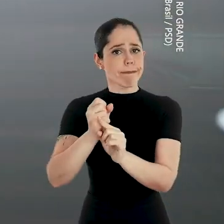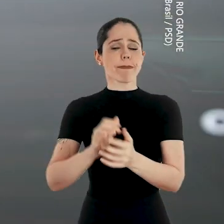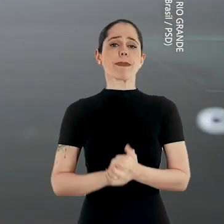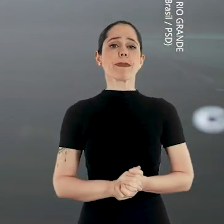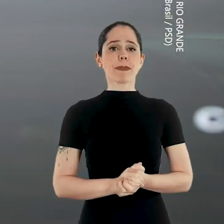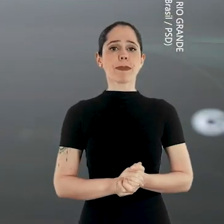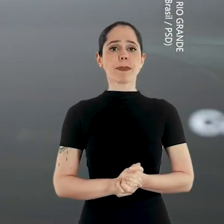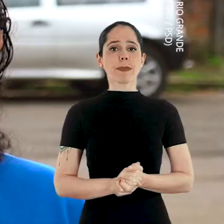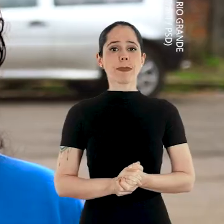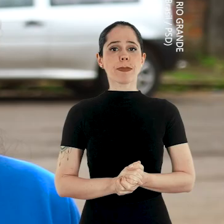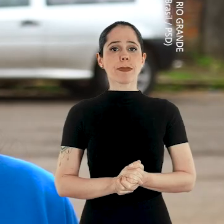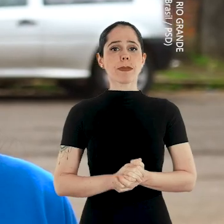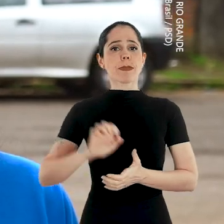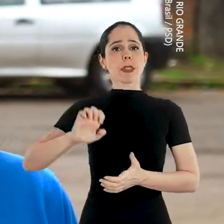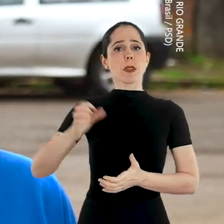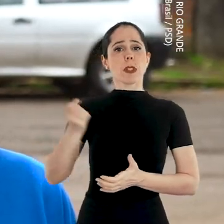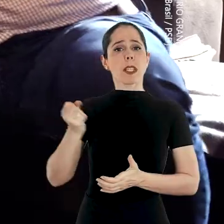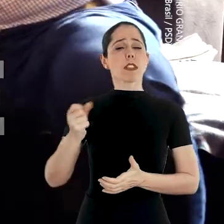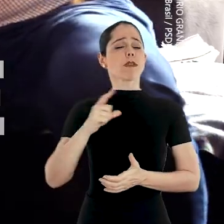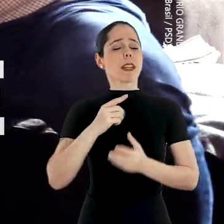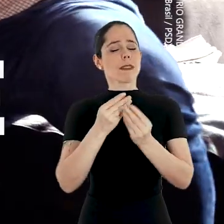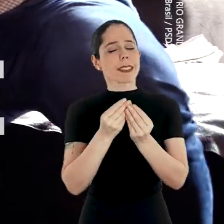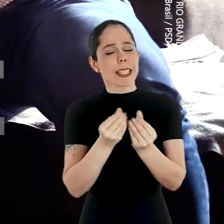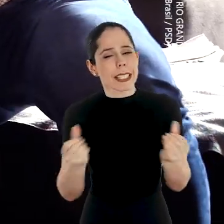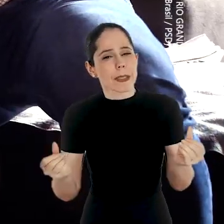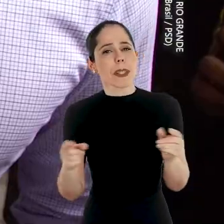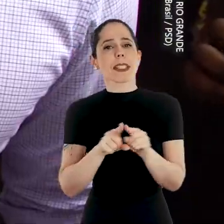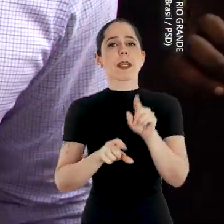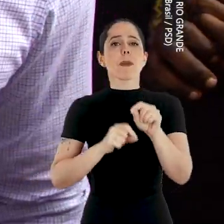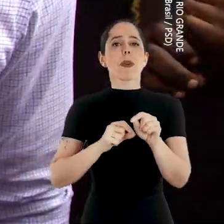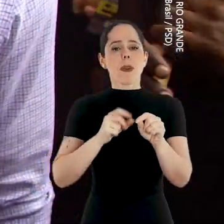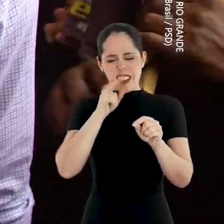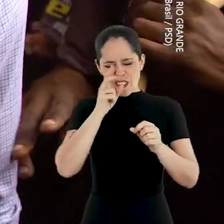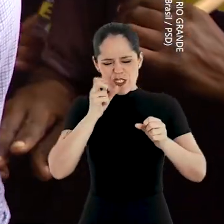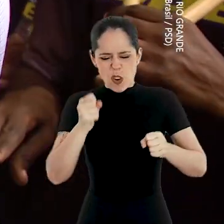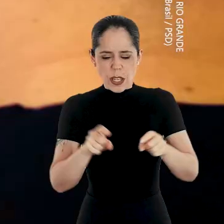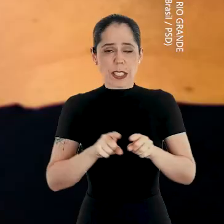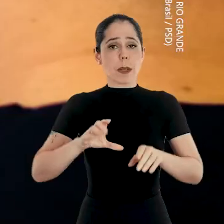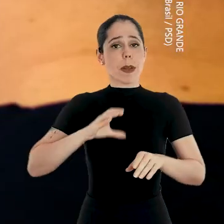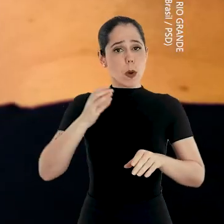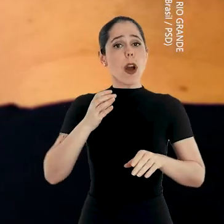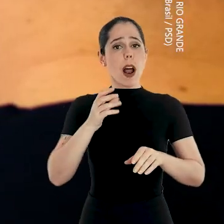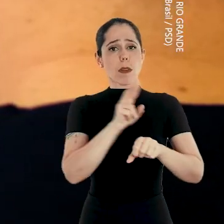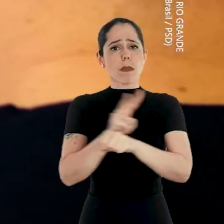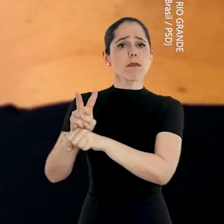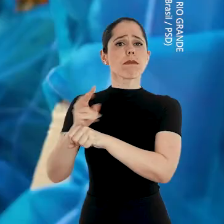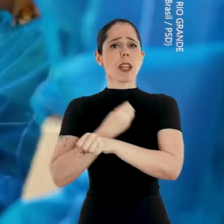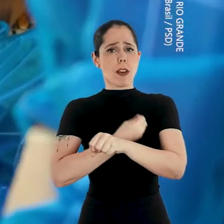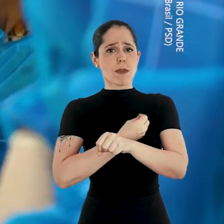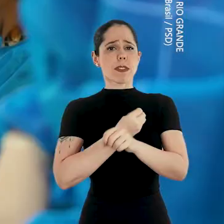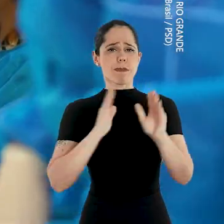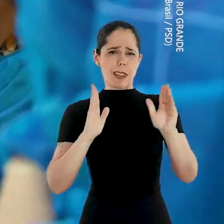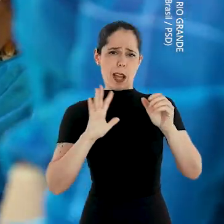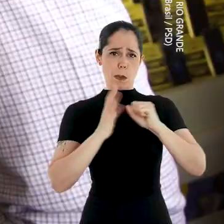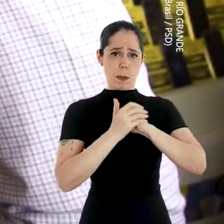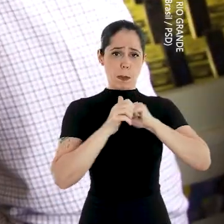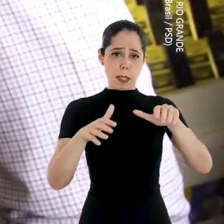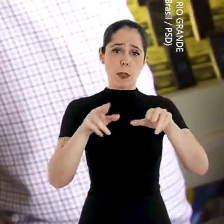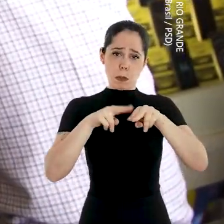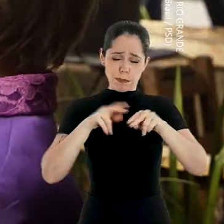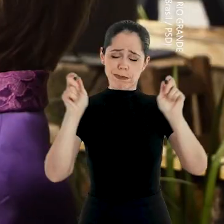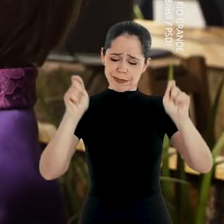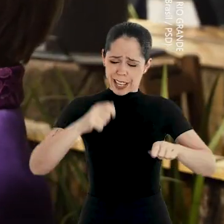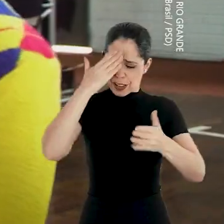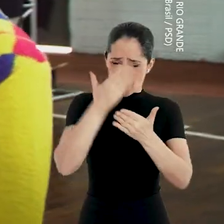feminicídio. Eduardo teve sensibilidade, força e coragem para proteger a vida na pandemia. É por